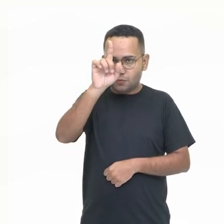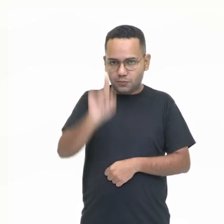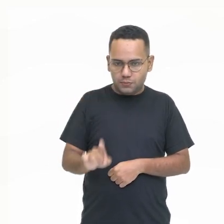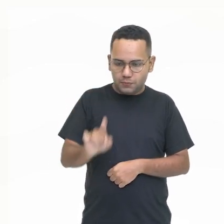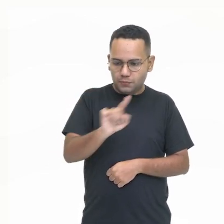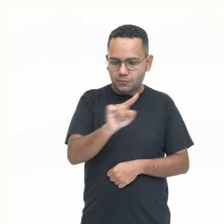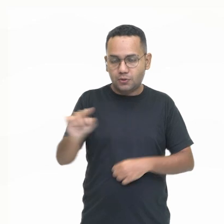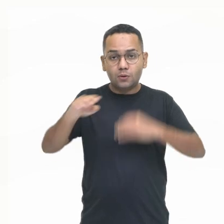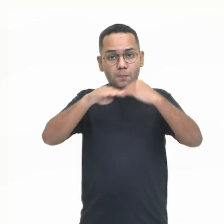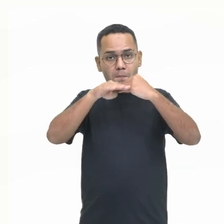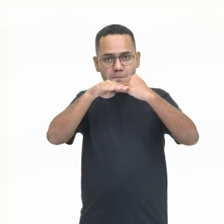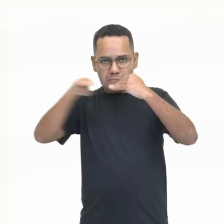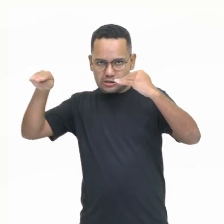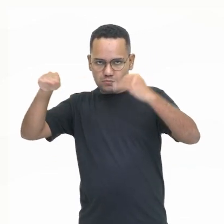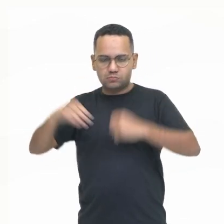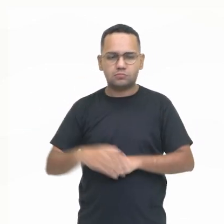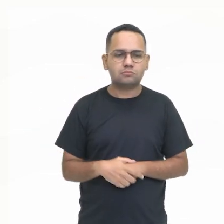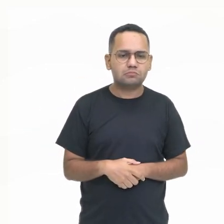função não é